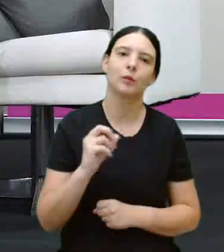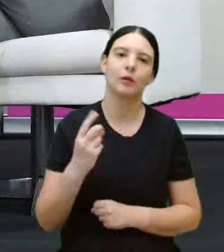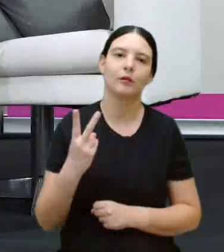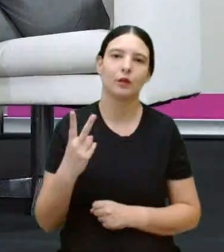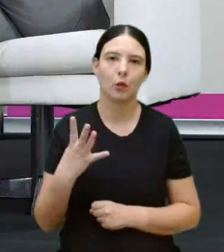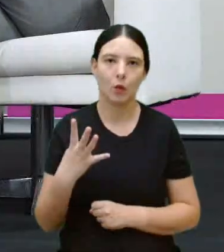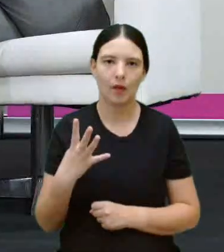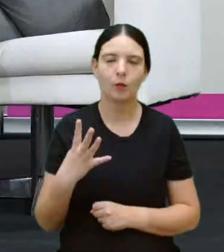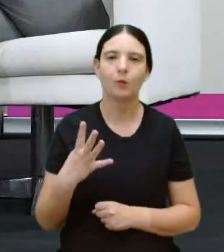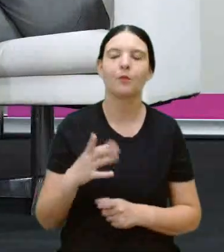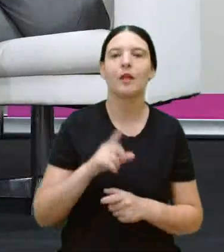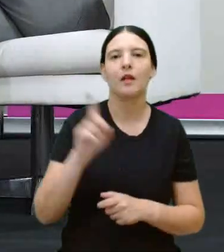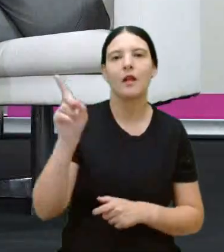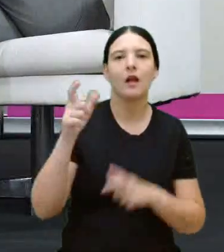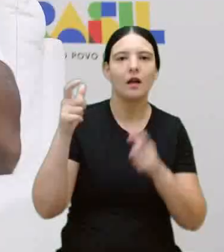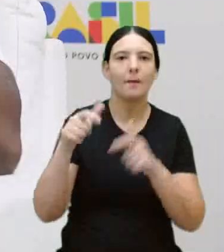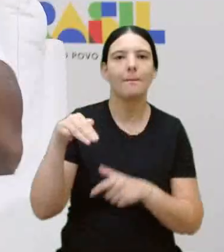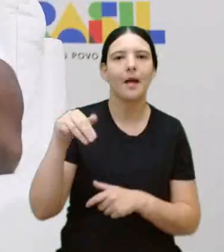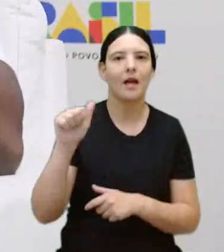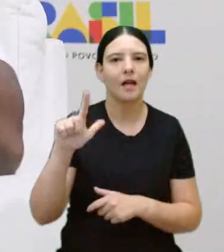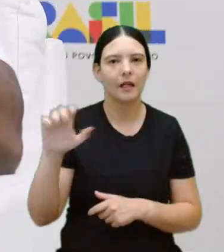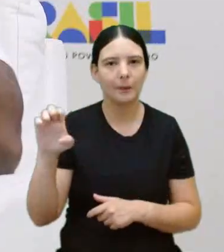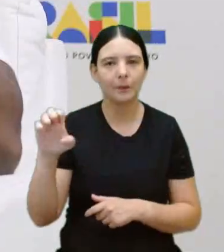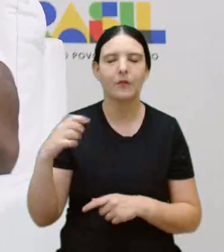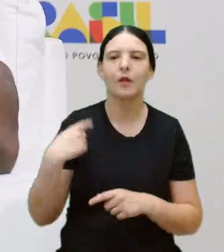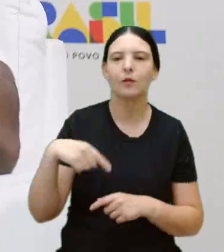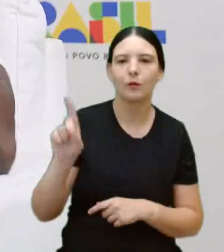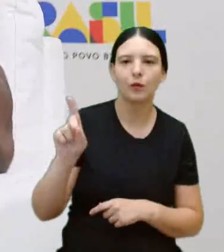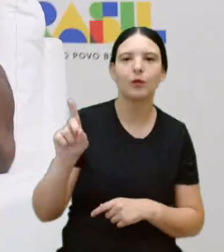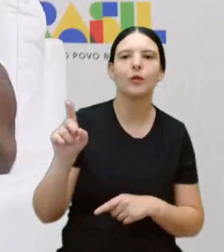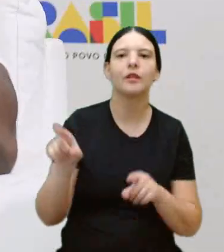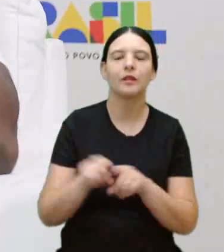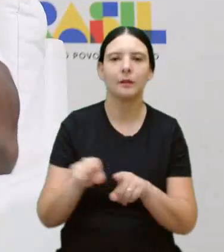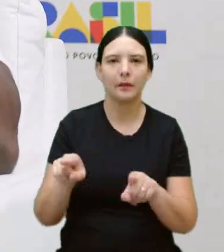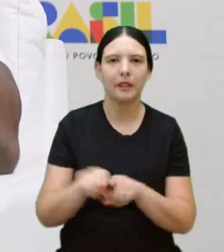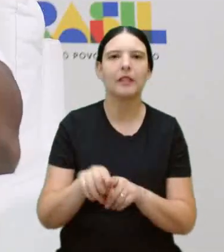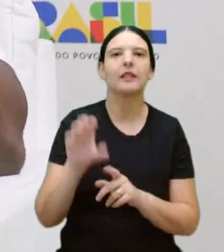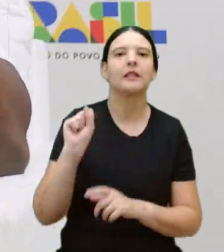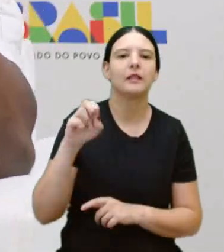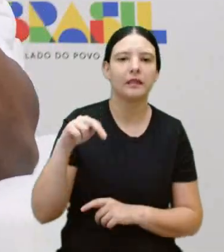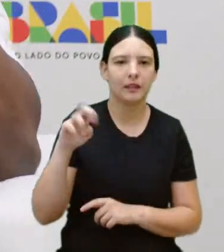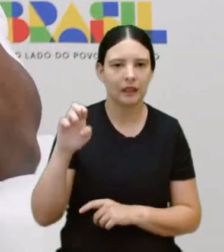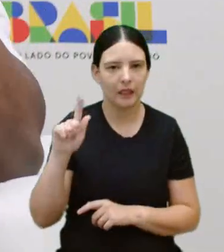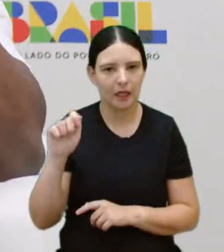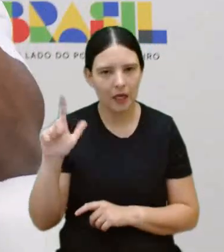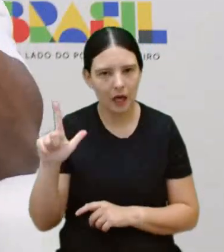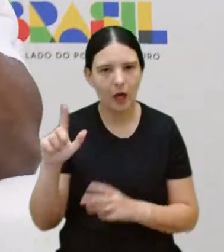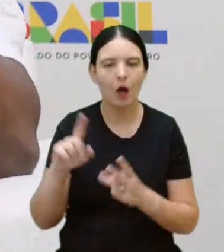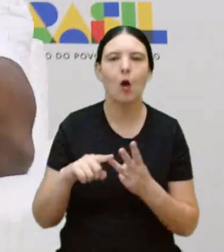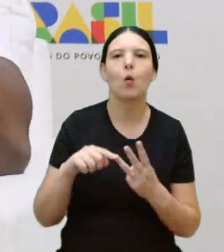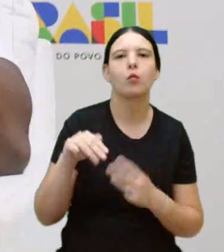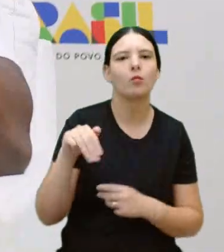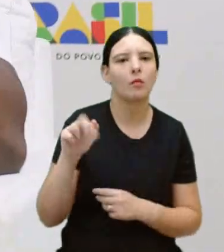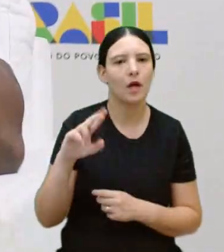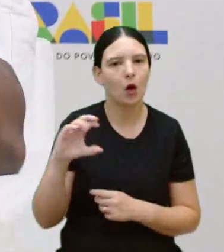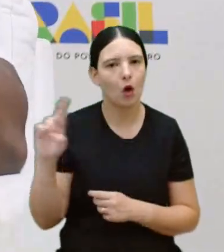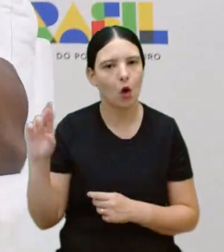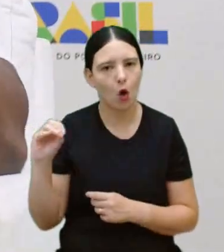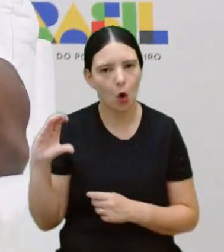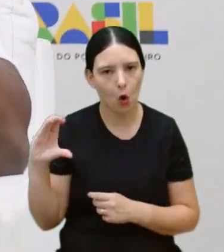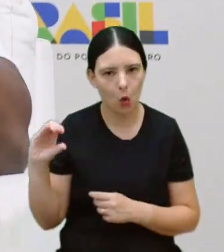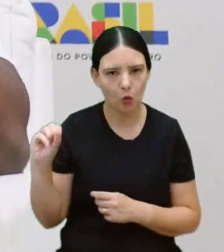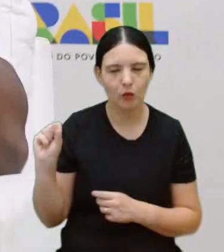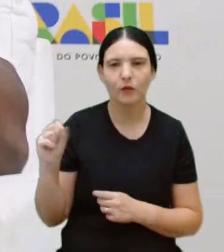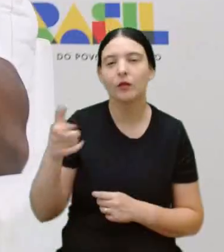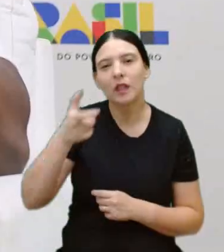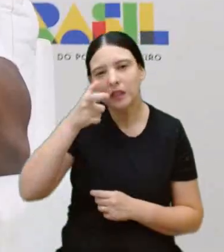Bamako. Eu fui para o Mali pela segunda vez, fui para o Senegal, tive que passar em Marrocos. Eu fui assistir casamentos, entre outras coisas.